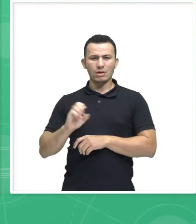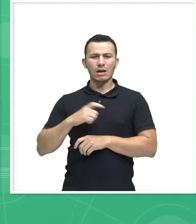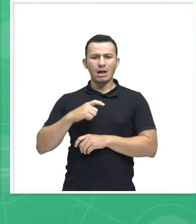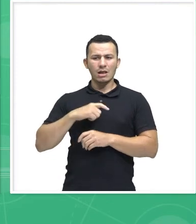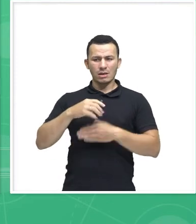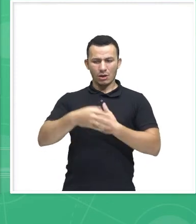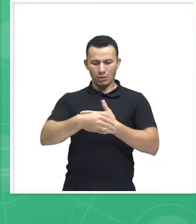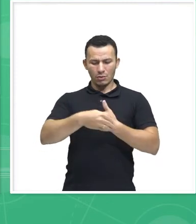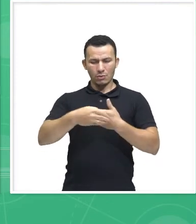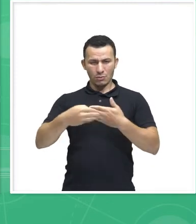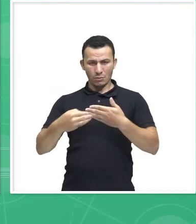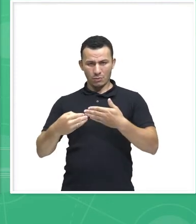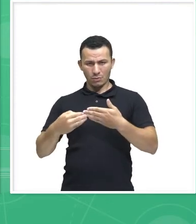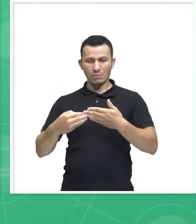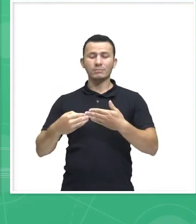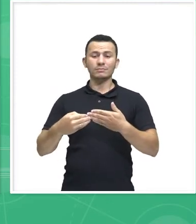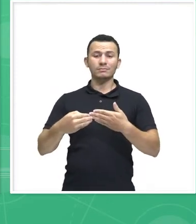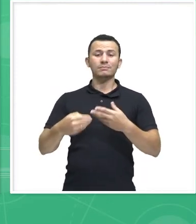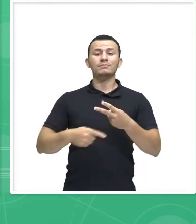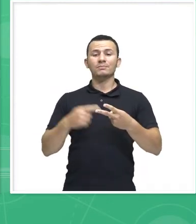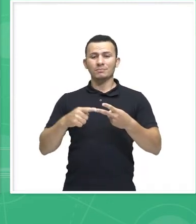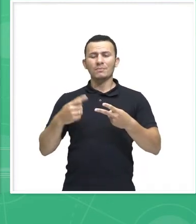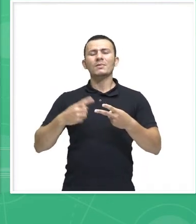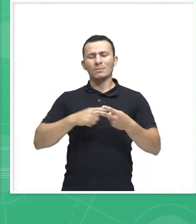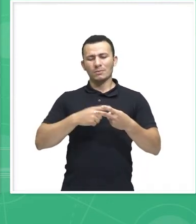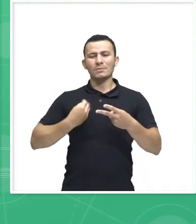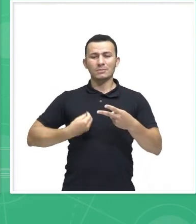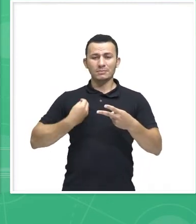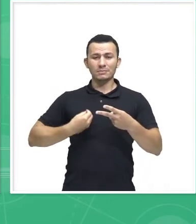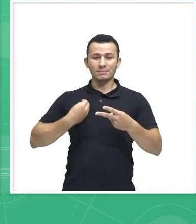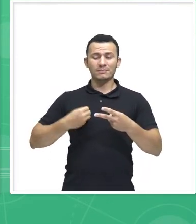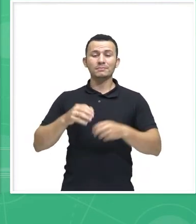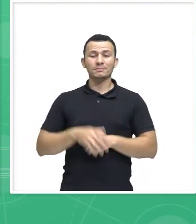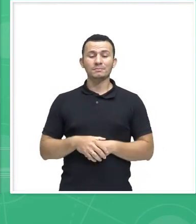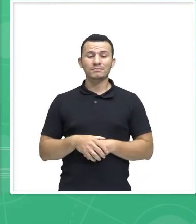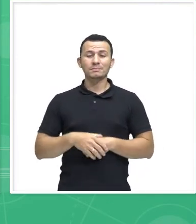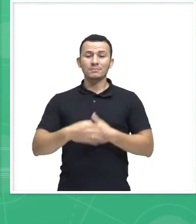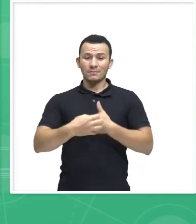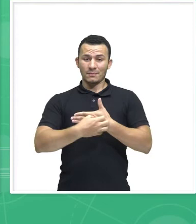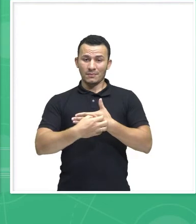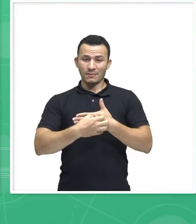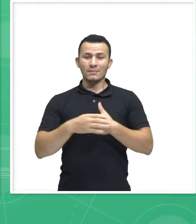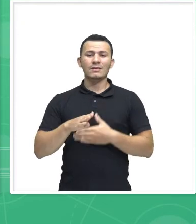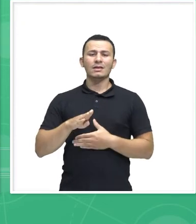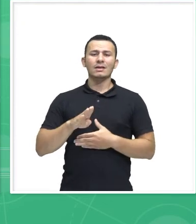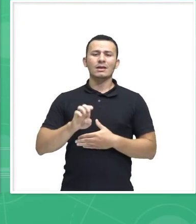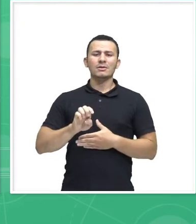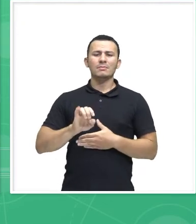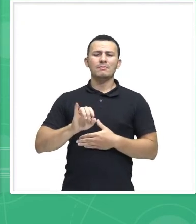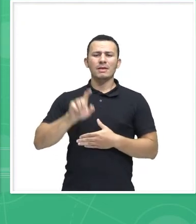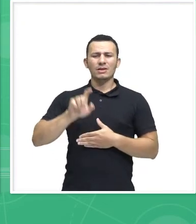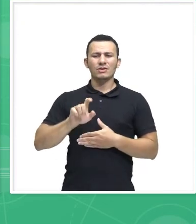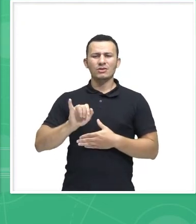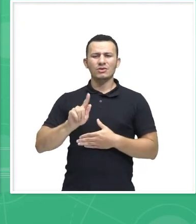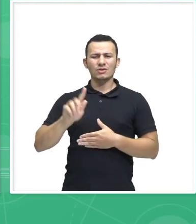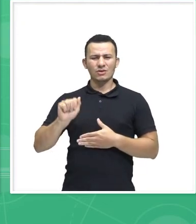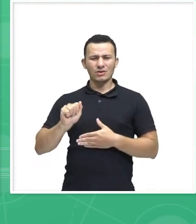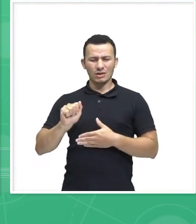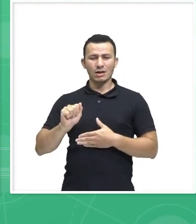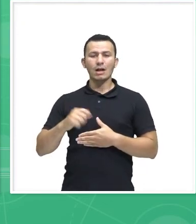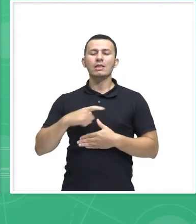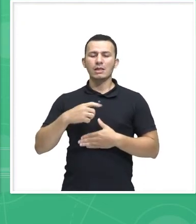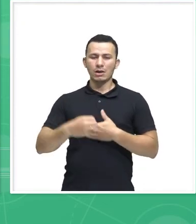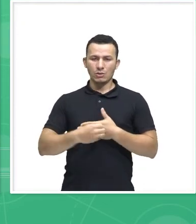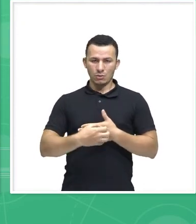né os conceitos não possuo os seus os países possuem bexiga natatória que aquela que vai ajudar o peixe subir nesse ali na água